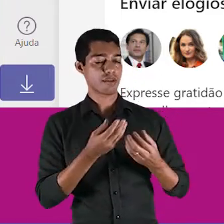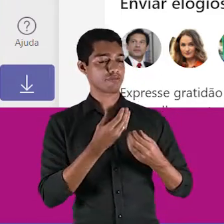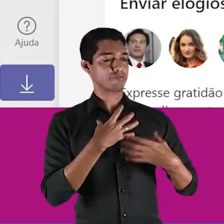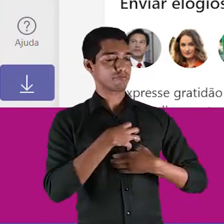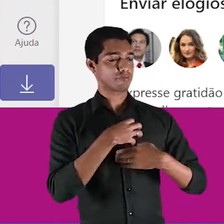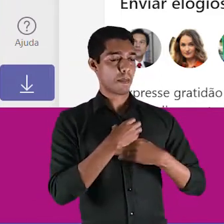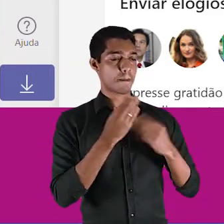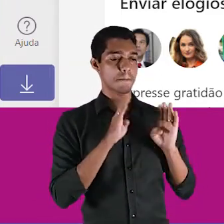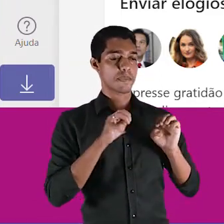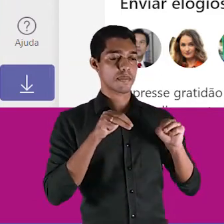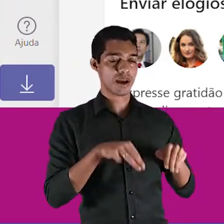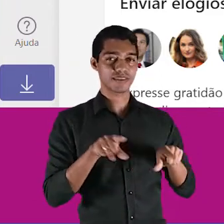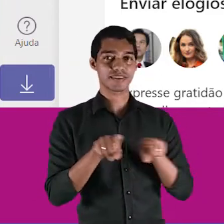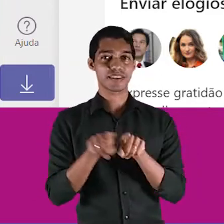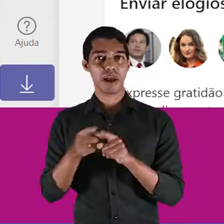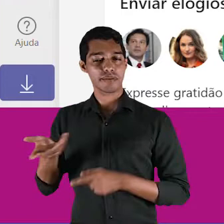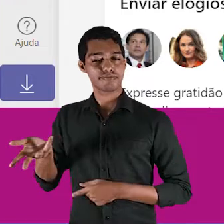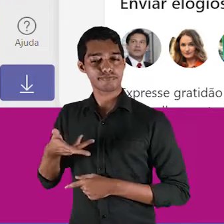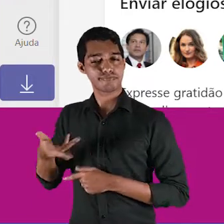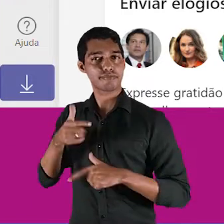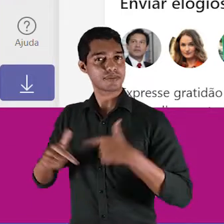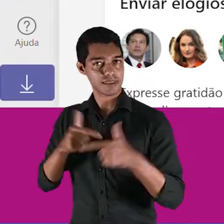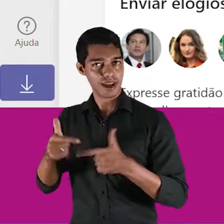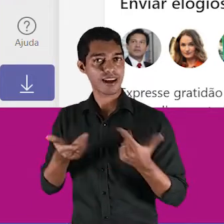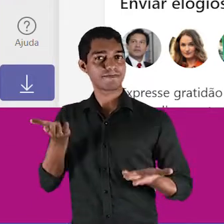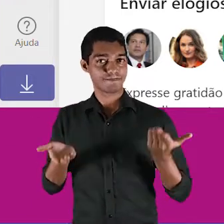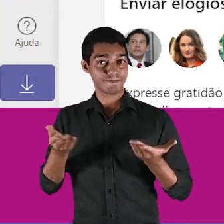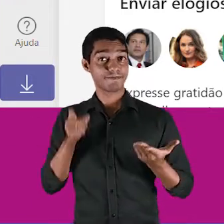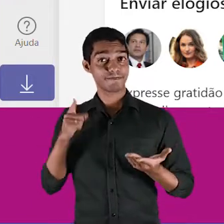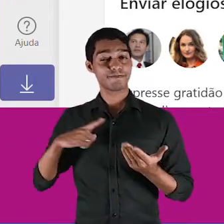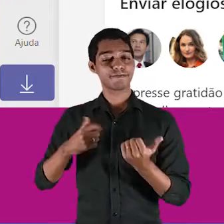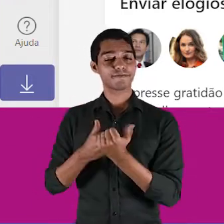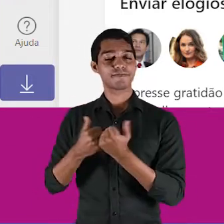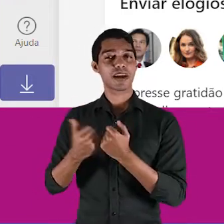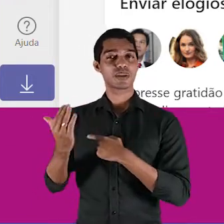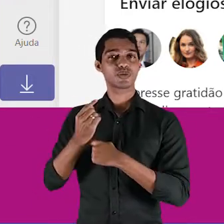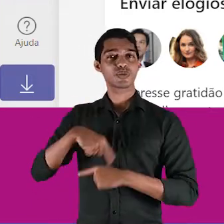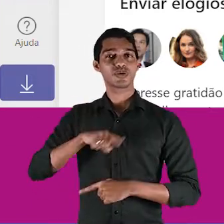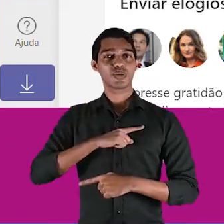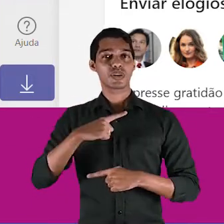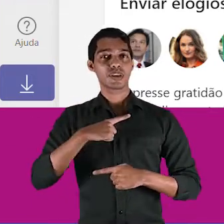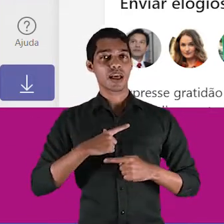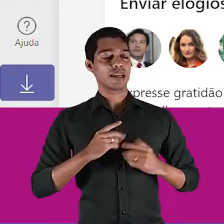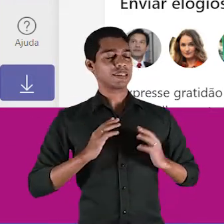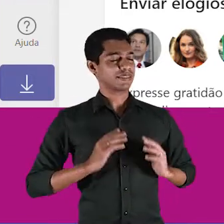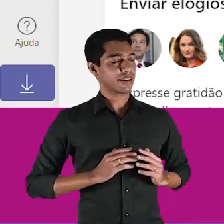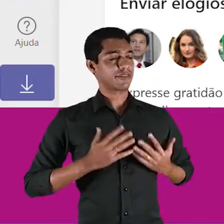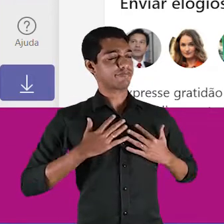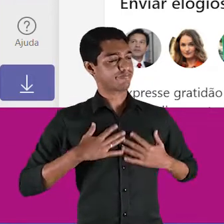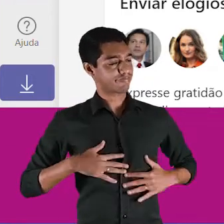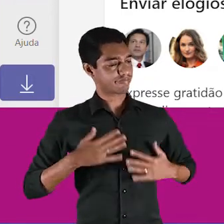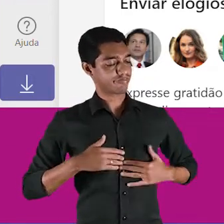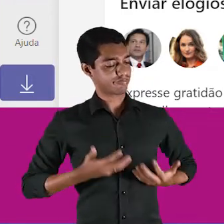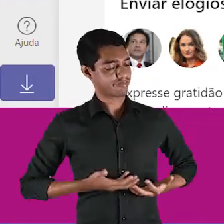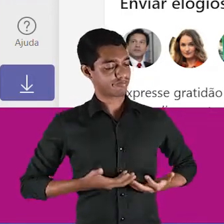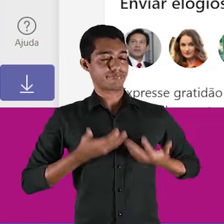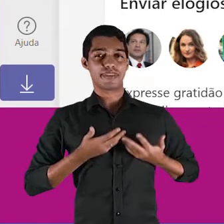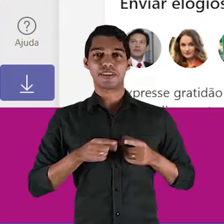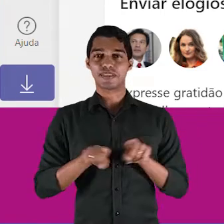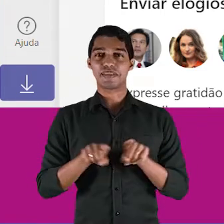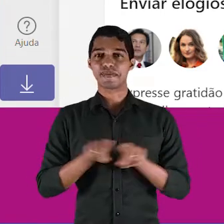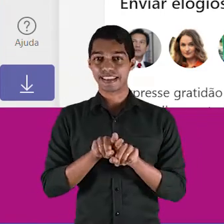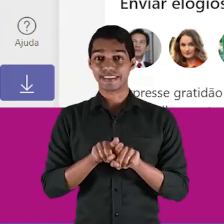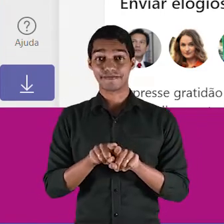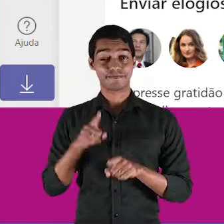e produtividade. Ele é também uma ótima ferramenta para te ajudar a se desconectar e recarregar as energias. Você pode obter